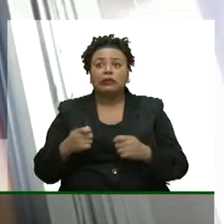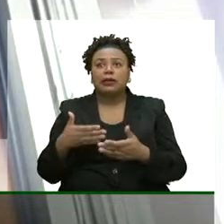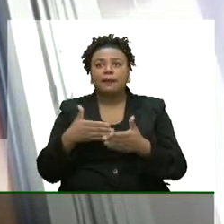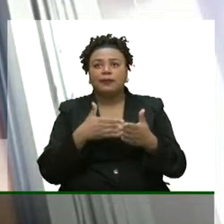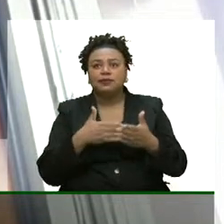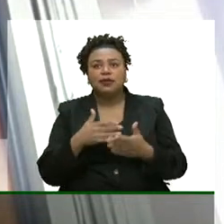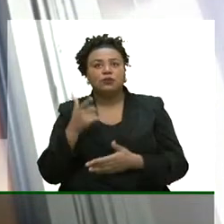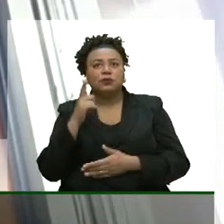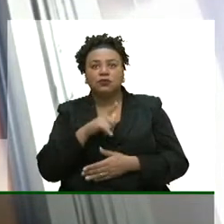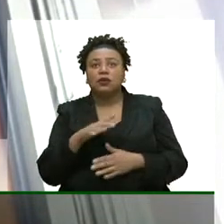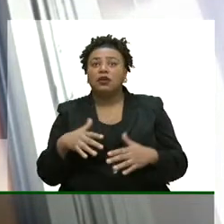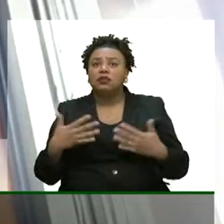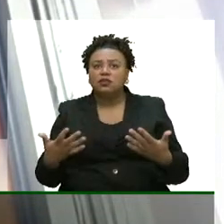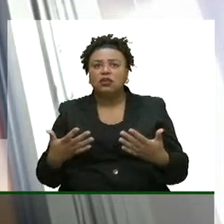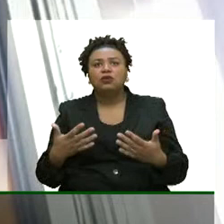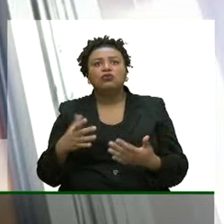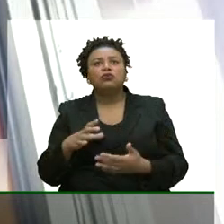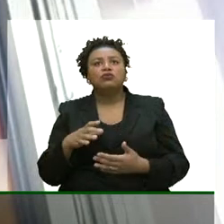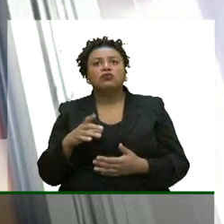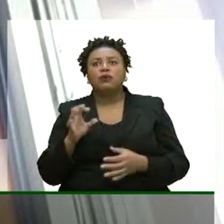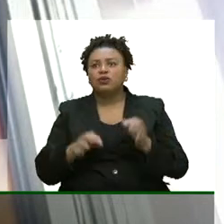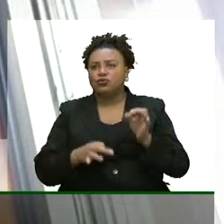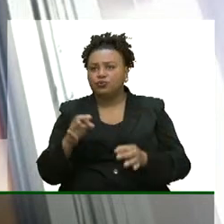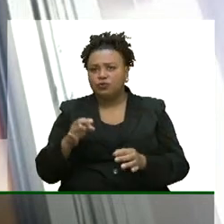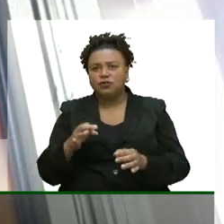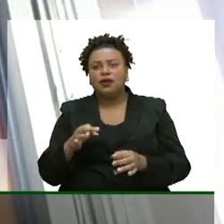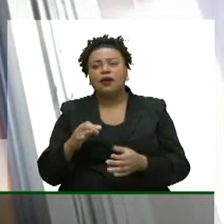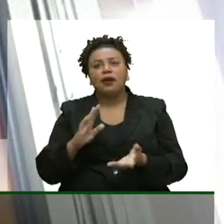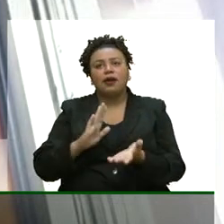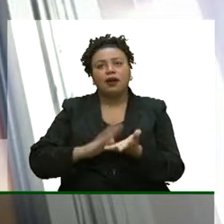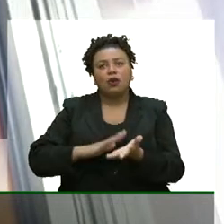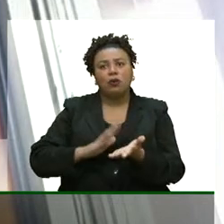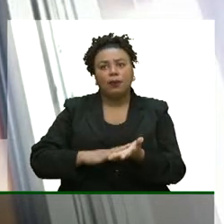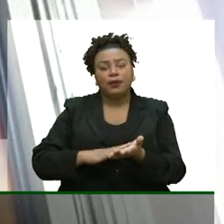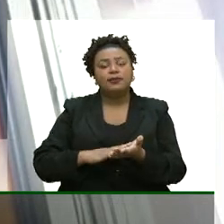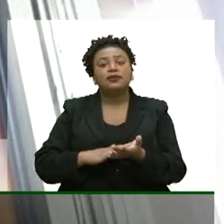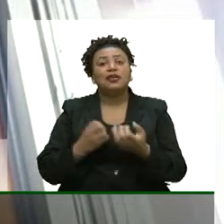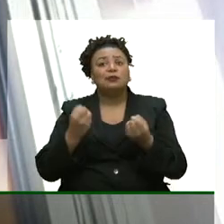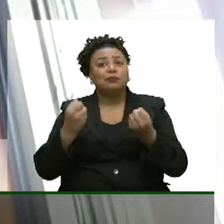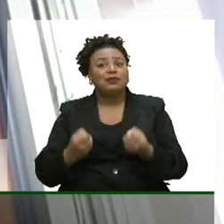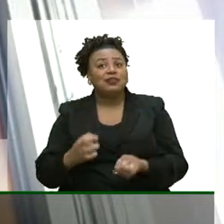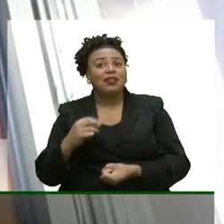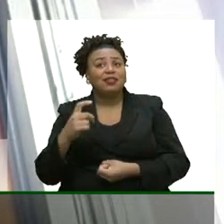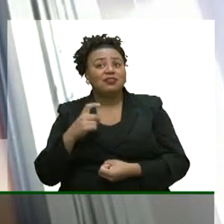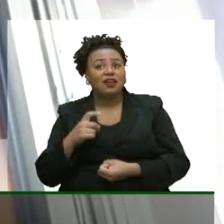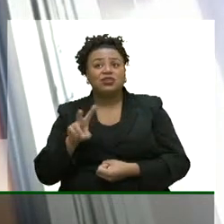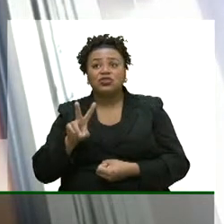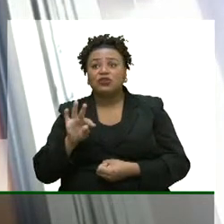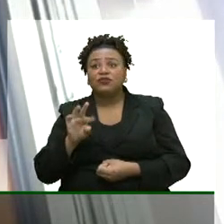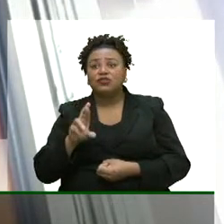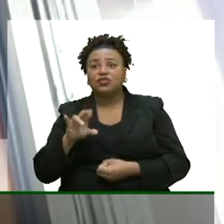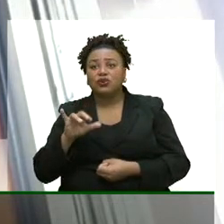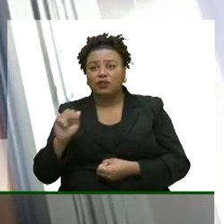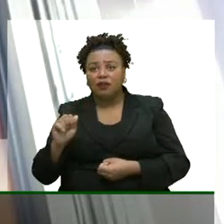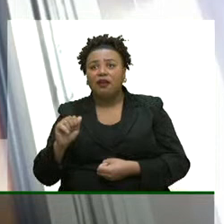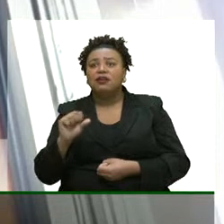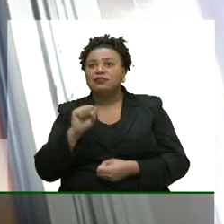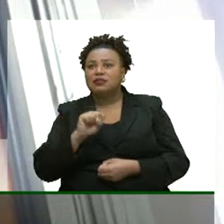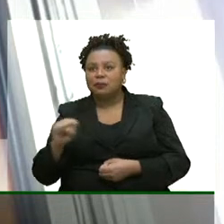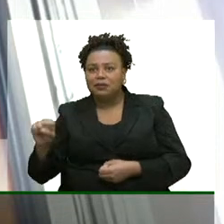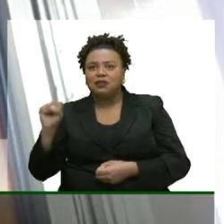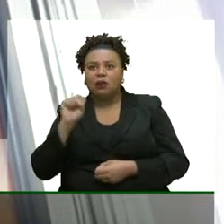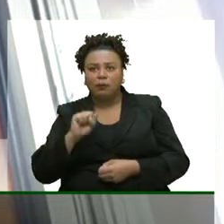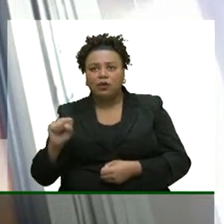período de adversidade. Assim, julgando somente injusta a cobrança de pesadas taxas de vistoria que incidem semestralmente sobre um setor